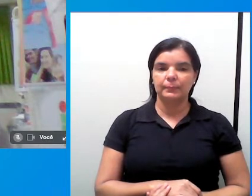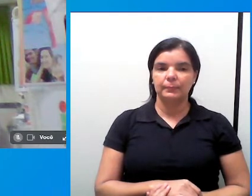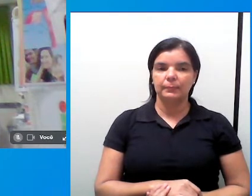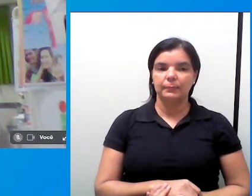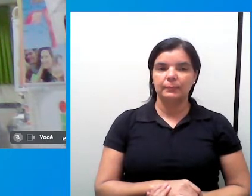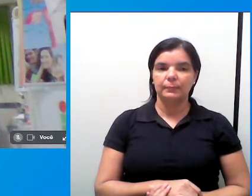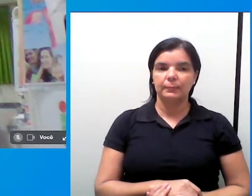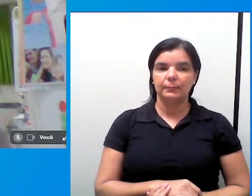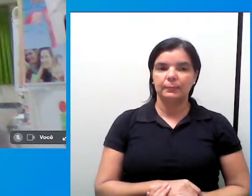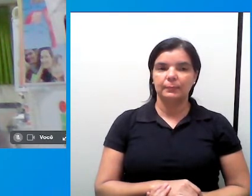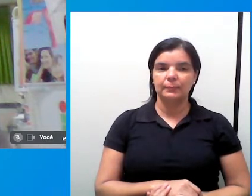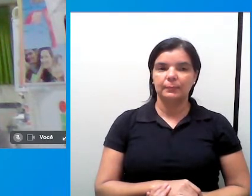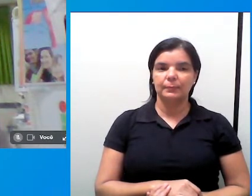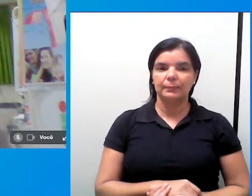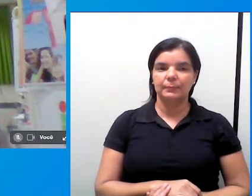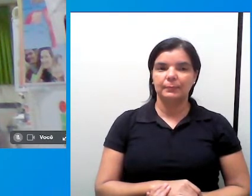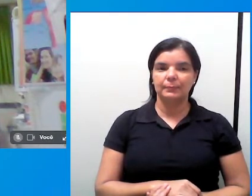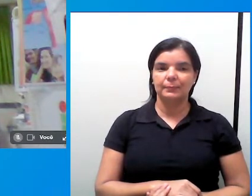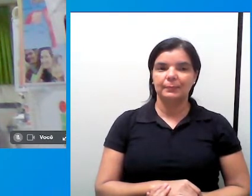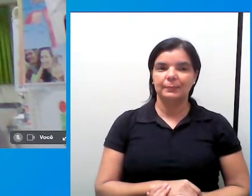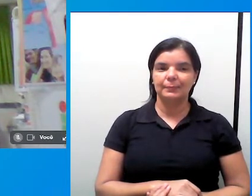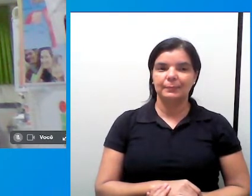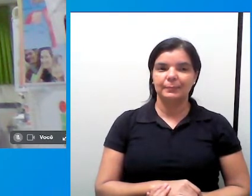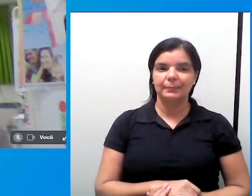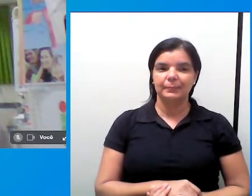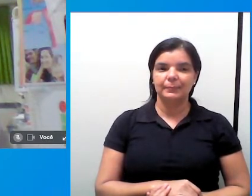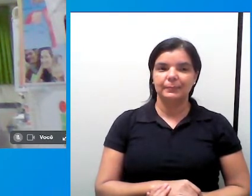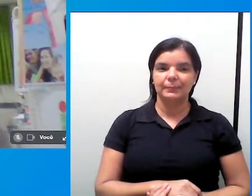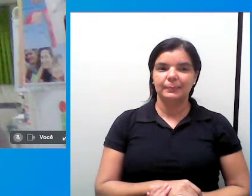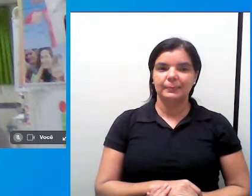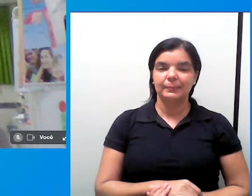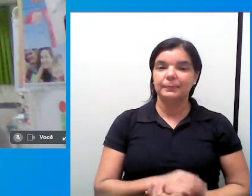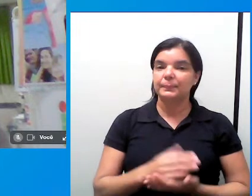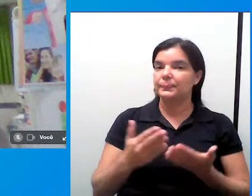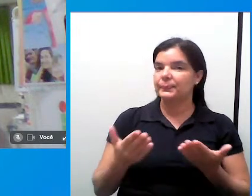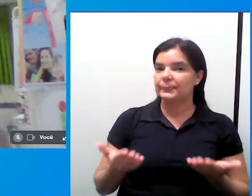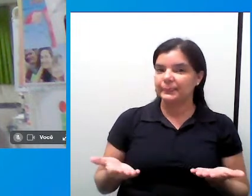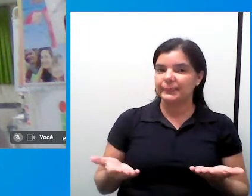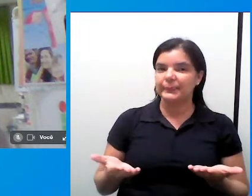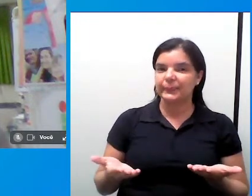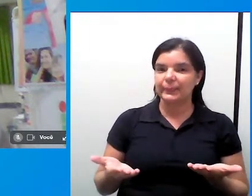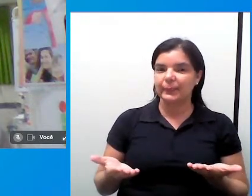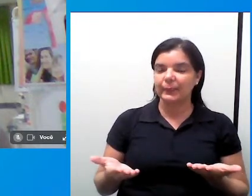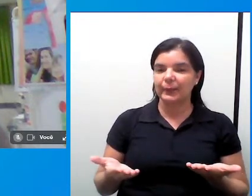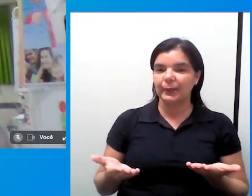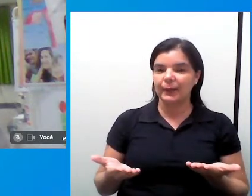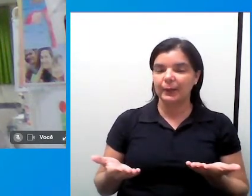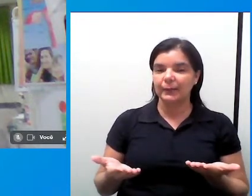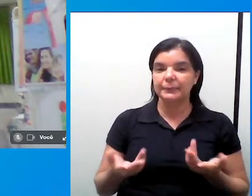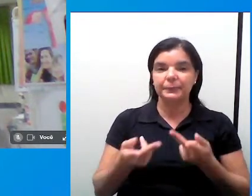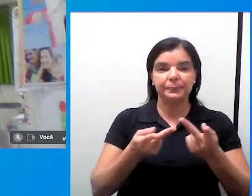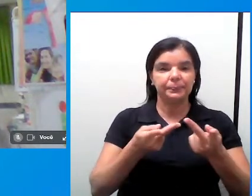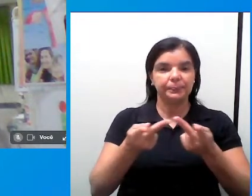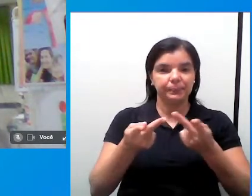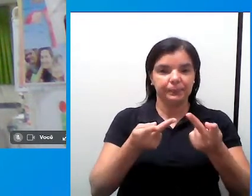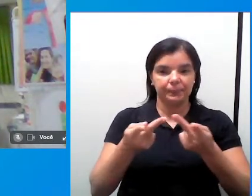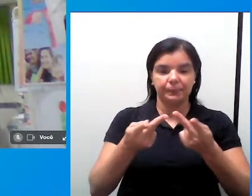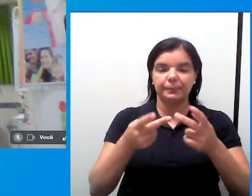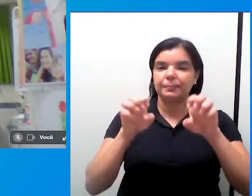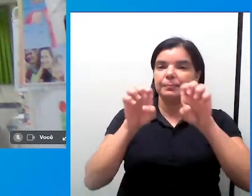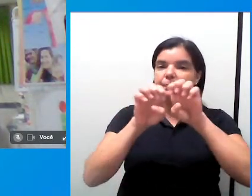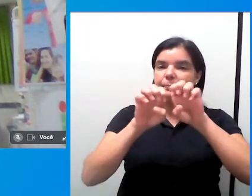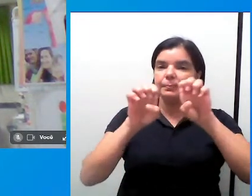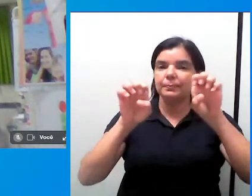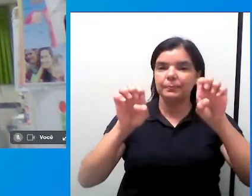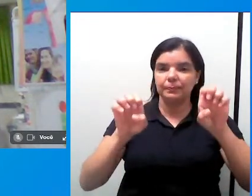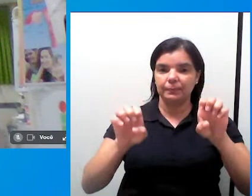Ah, tá, lá no YouTube agora eu já retornei. Ok. Então, pessoal, o nosso projeto de estruturação do